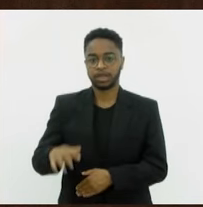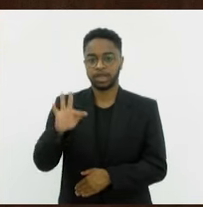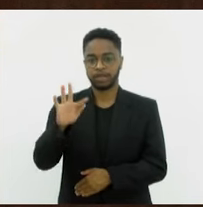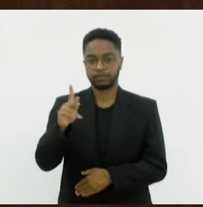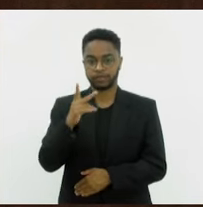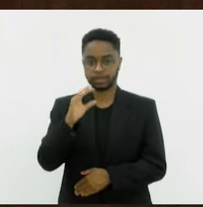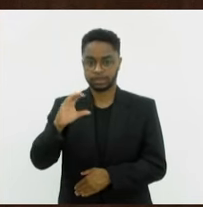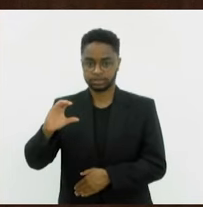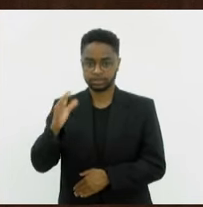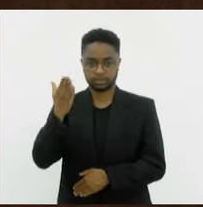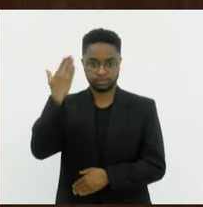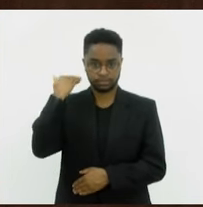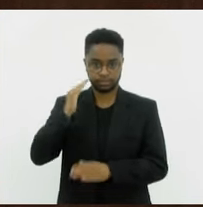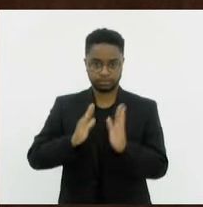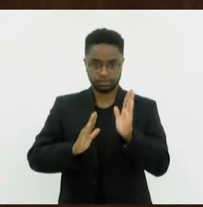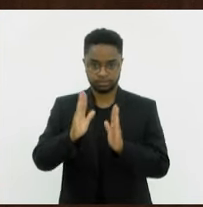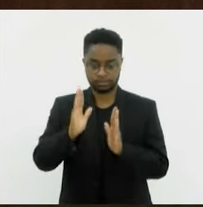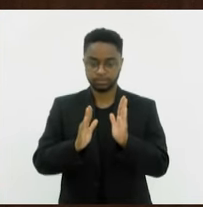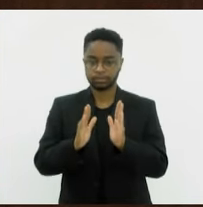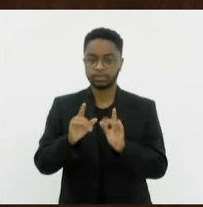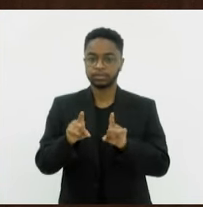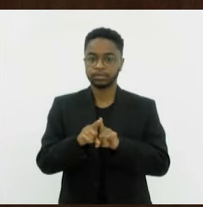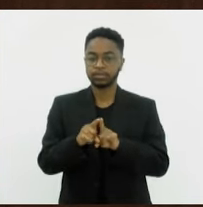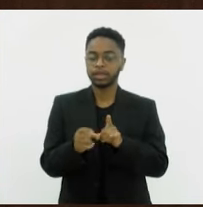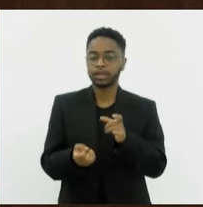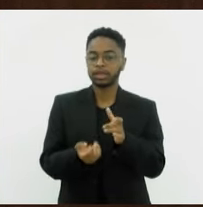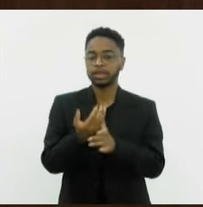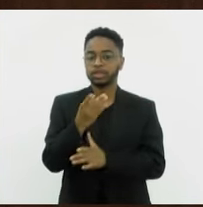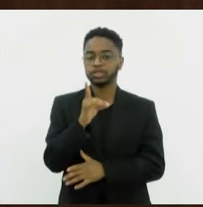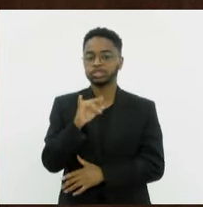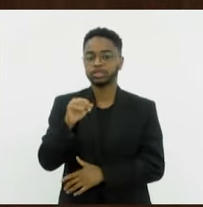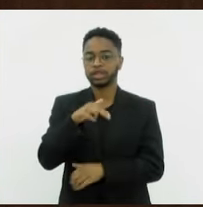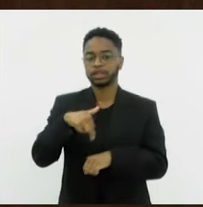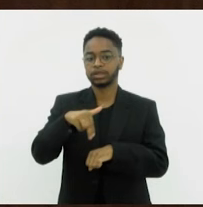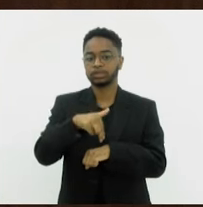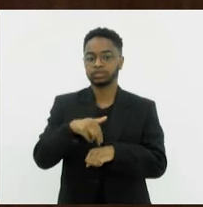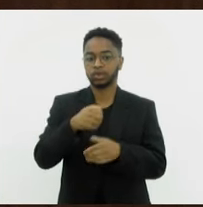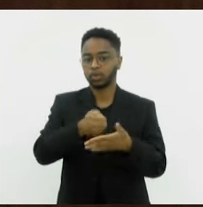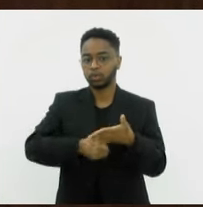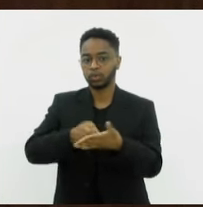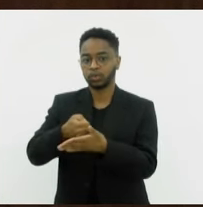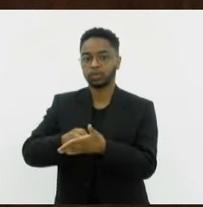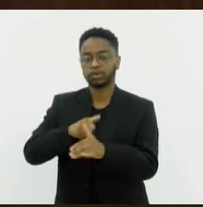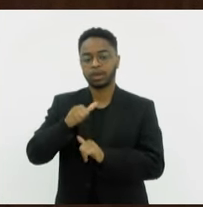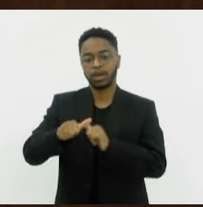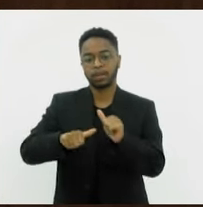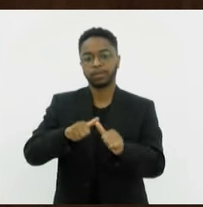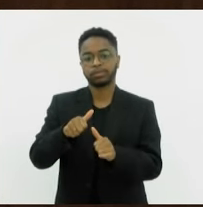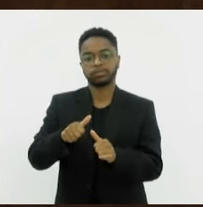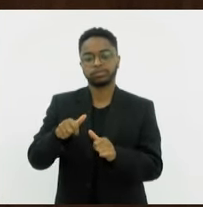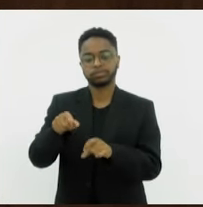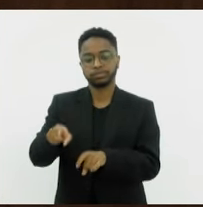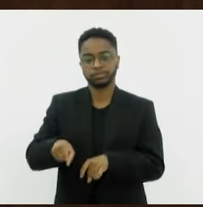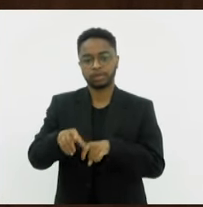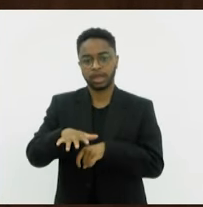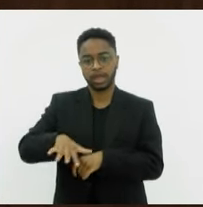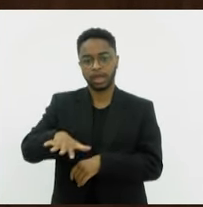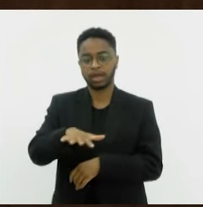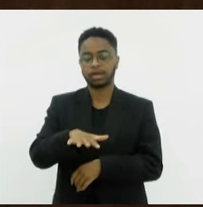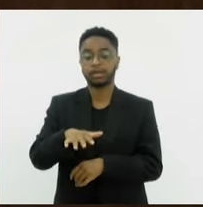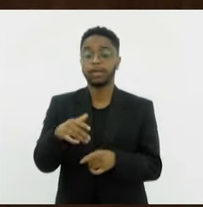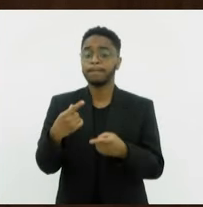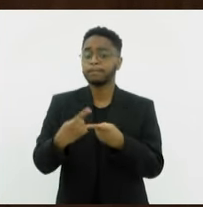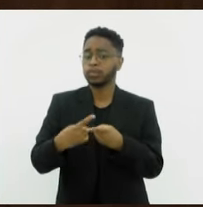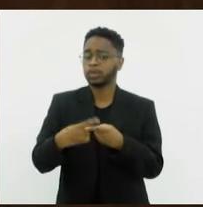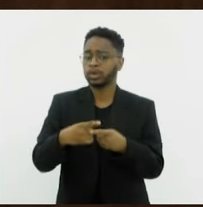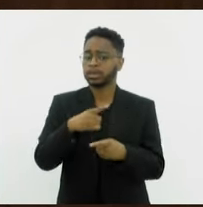à época, que institui o Dia Nacional de Luta pela Reforma Agrária. Por que, tia Ju, que nós